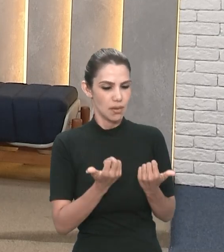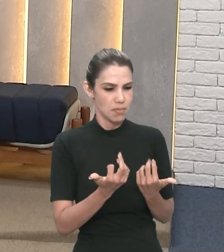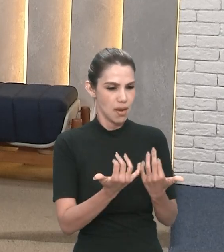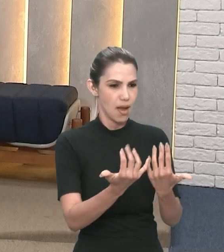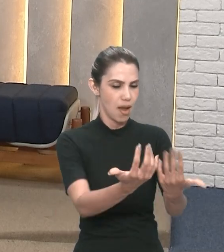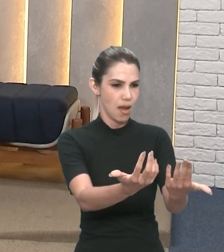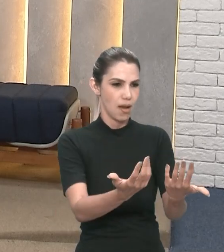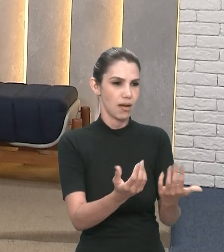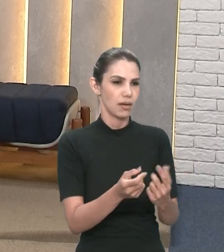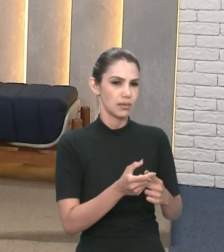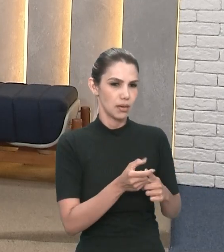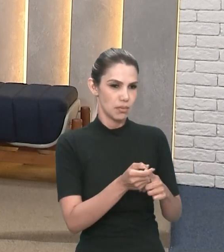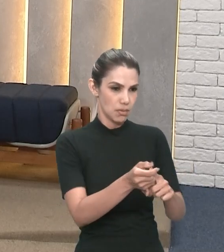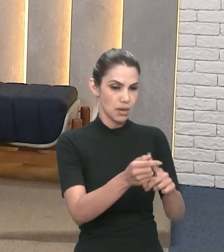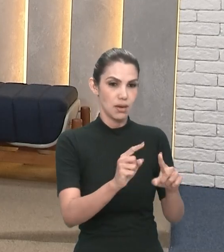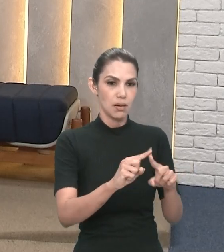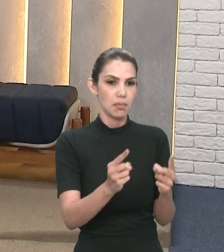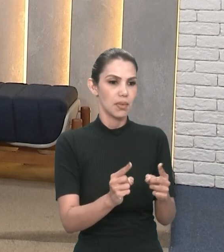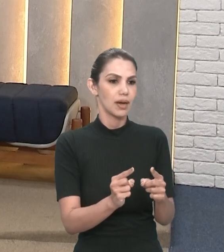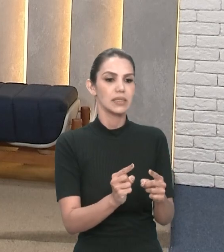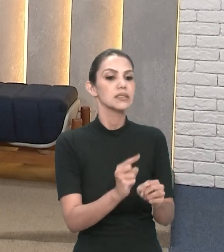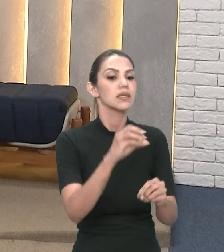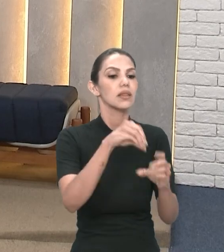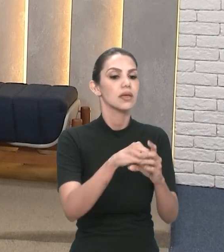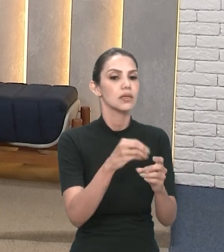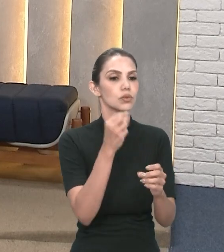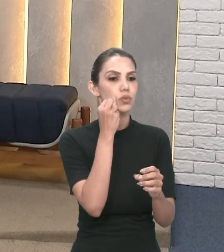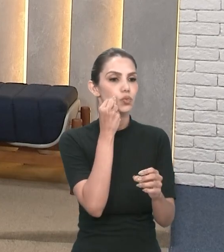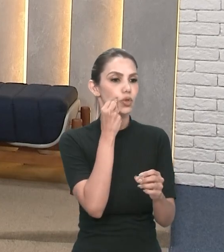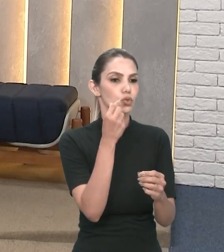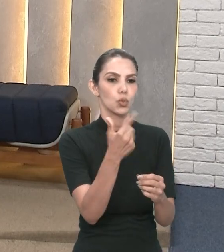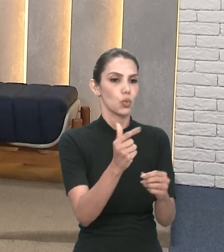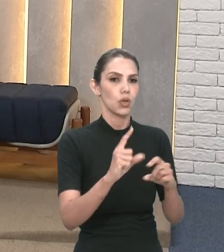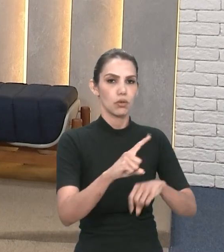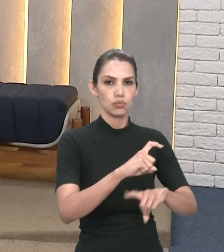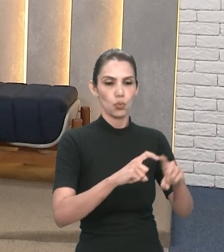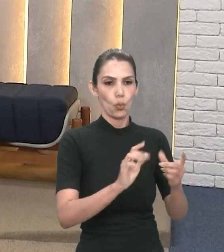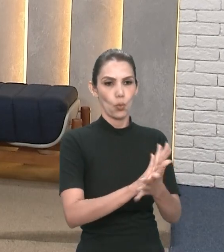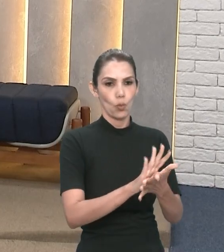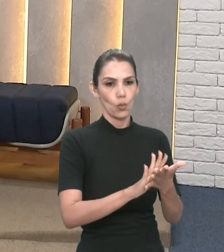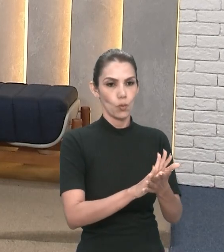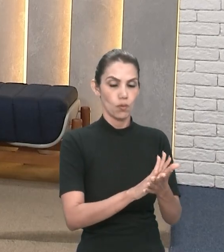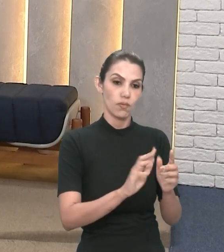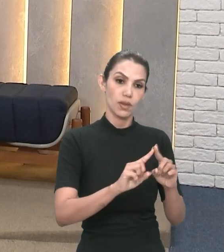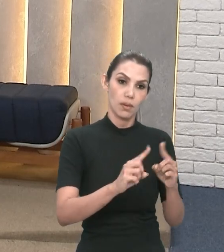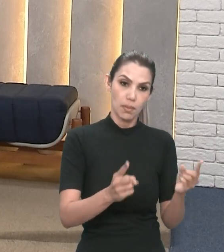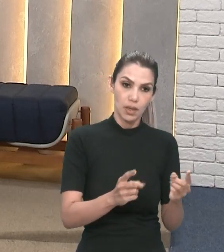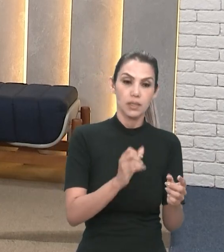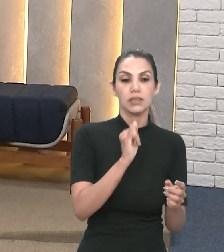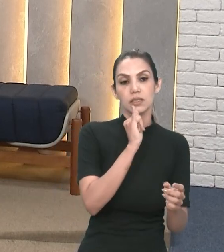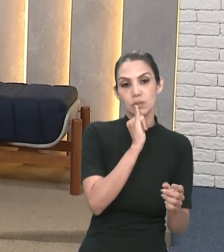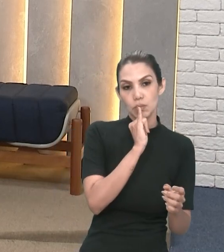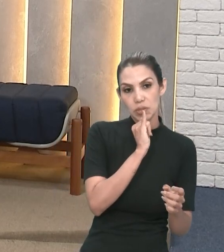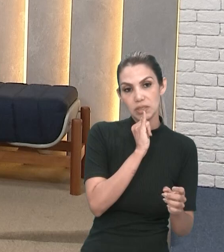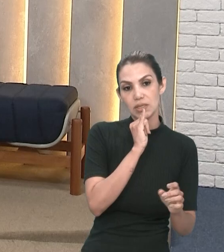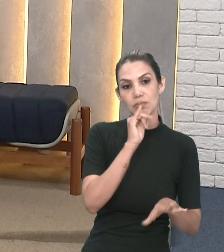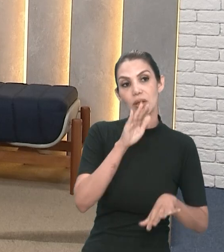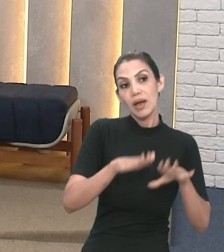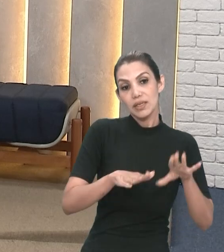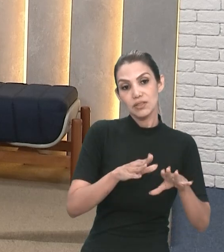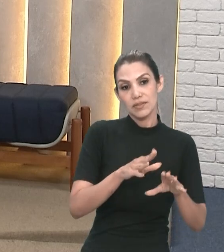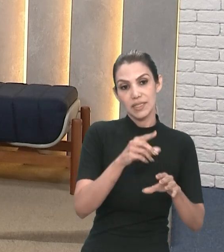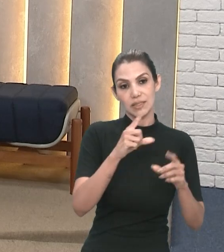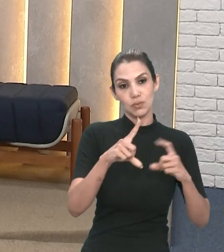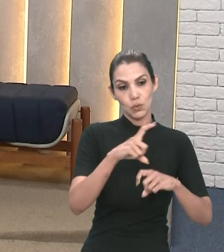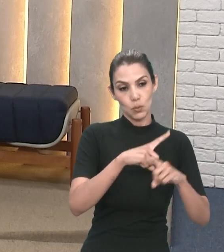tinha parasitas nesses roedores. Só que os parasitas desses roedores também podem ter um ciclo indireto, né? Que aí